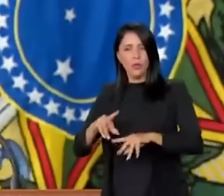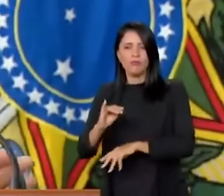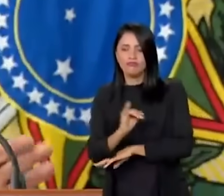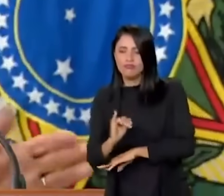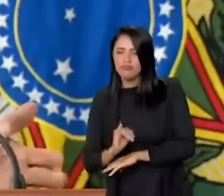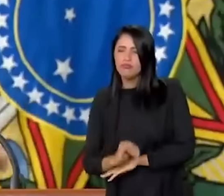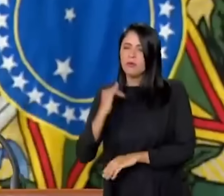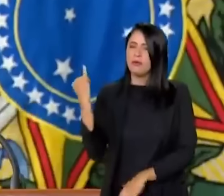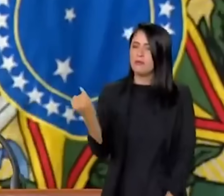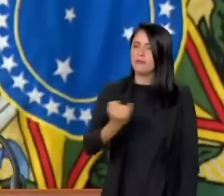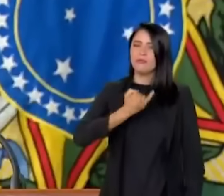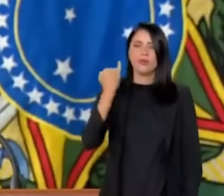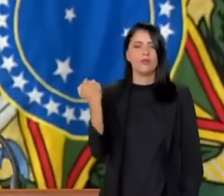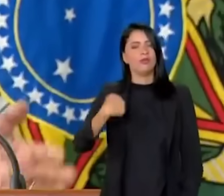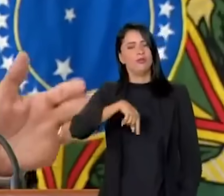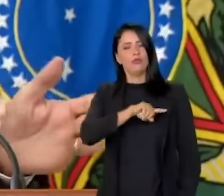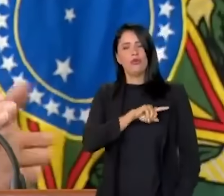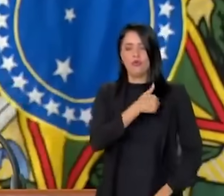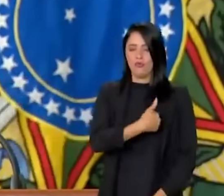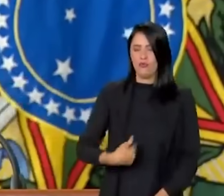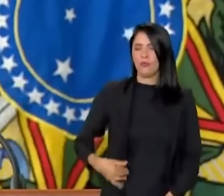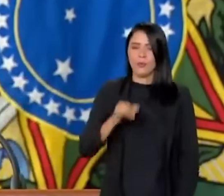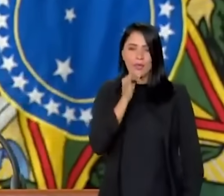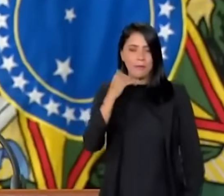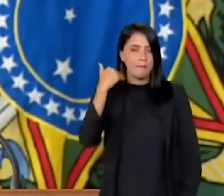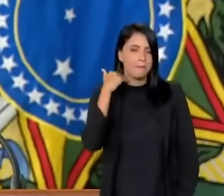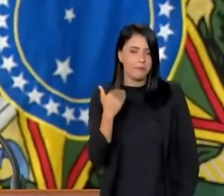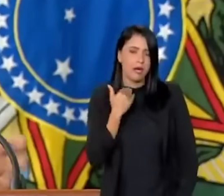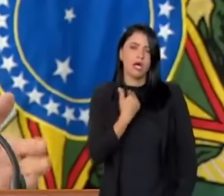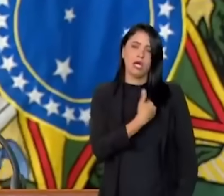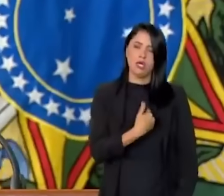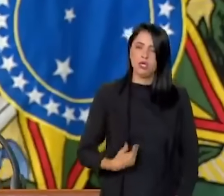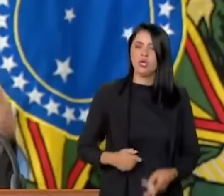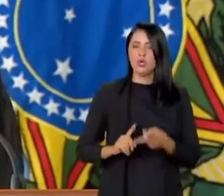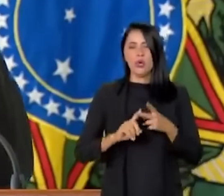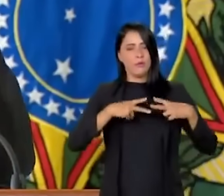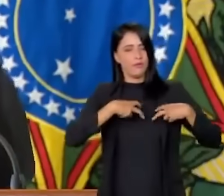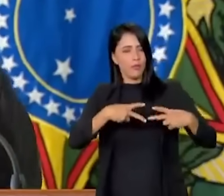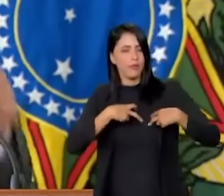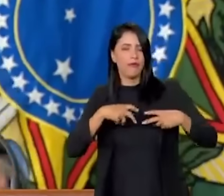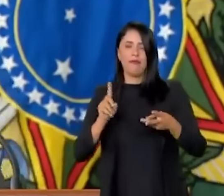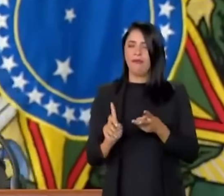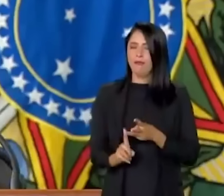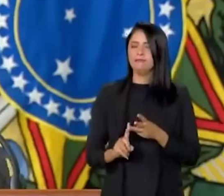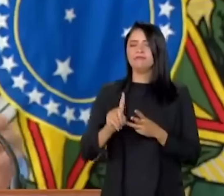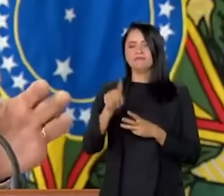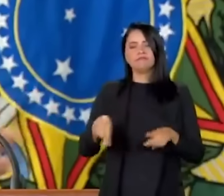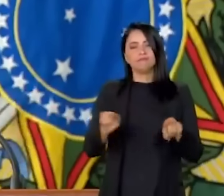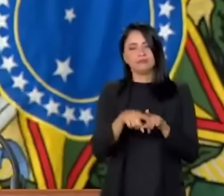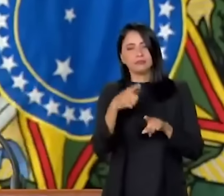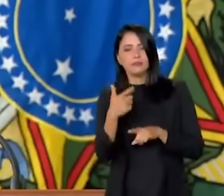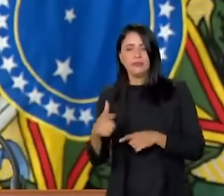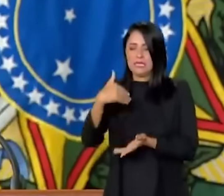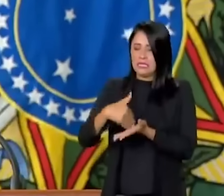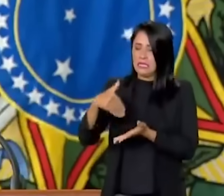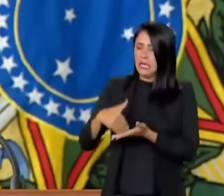instituições importantes do nosso governo, como bancos públicos, como Petrobras e como outros